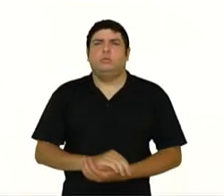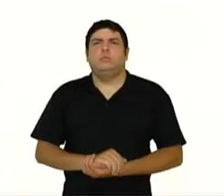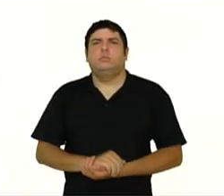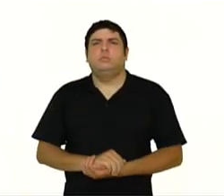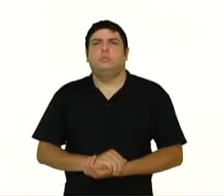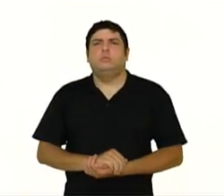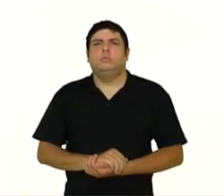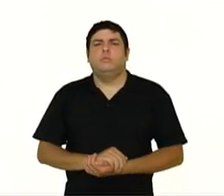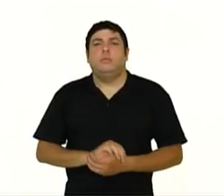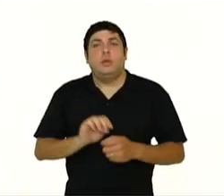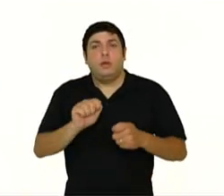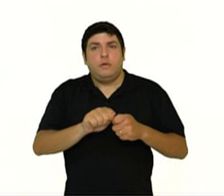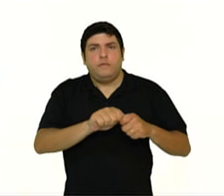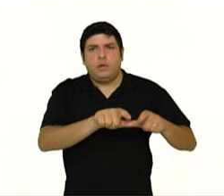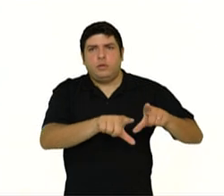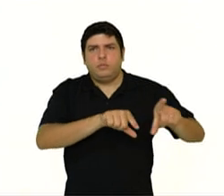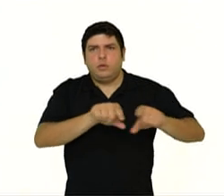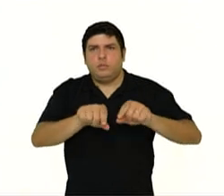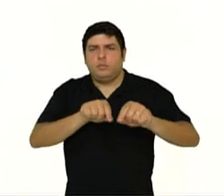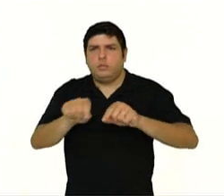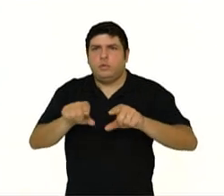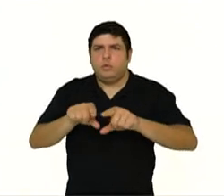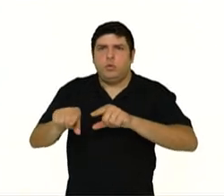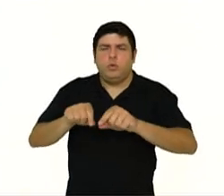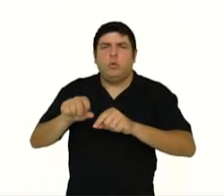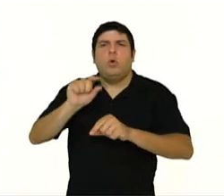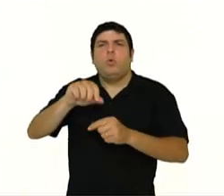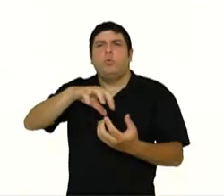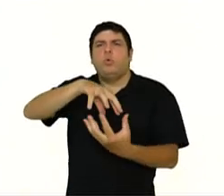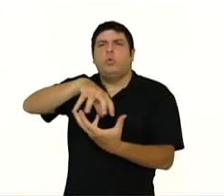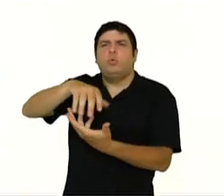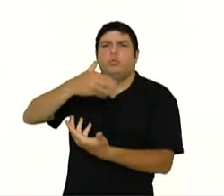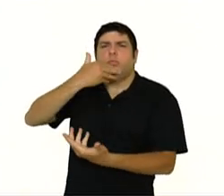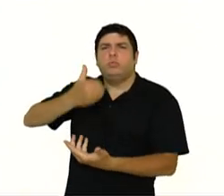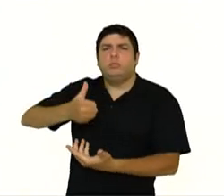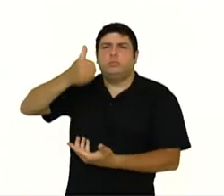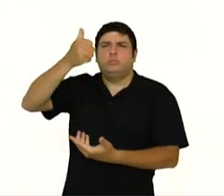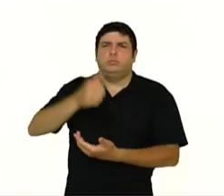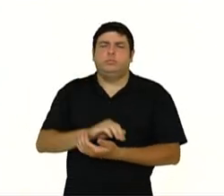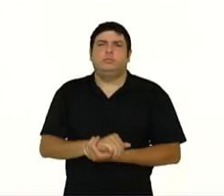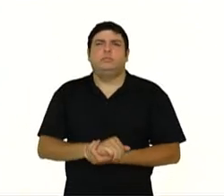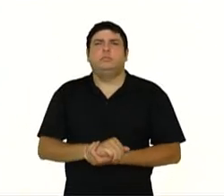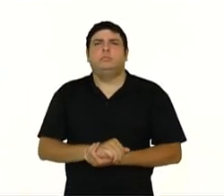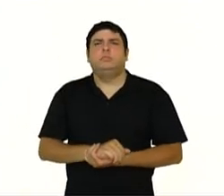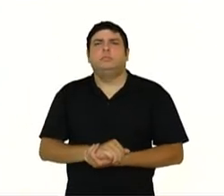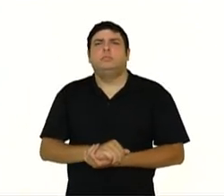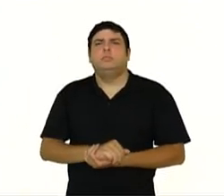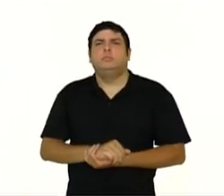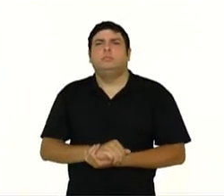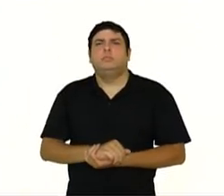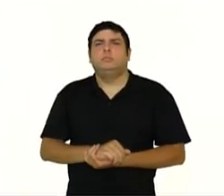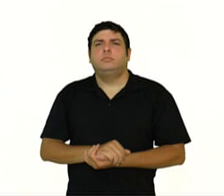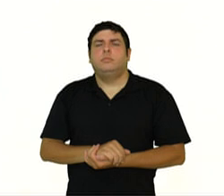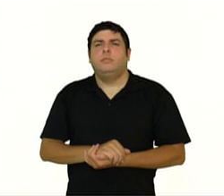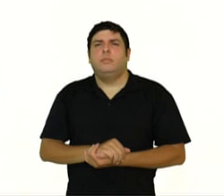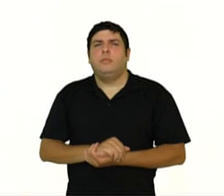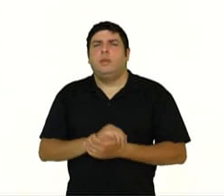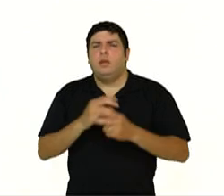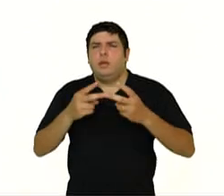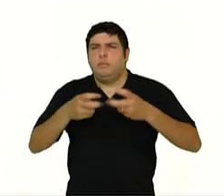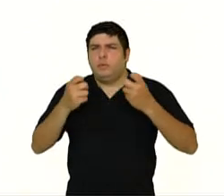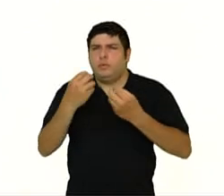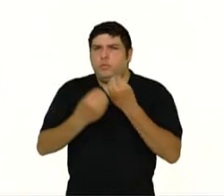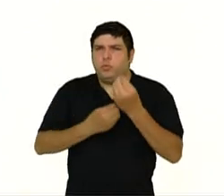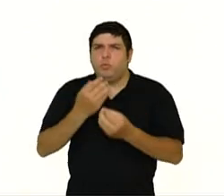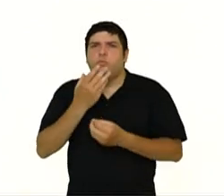Faça a coleta seletiva, condição para um mundo melhor, né? Repare na maneira como ele usou, né? As cores